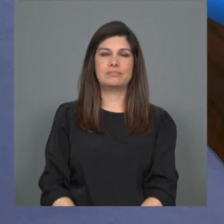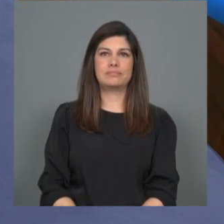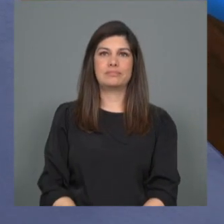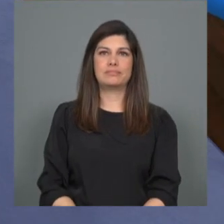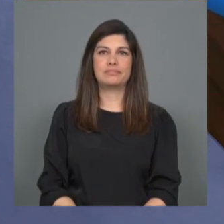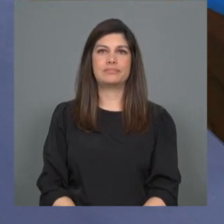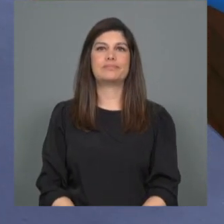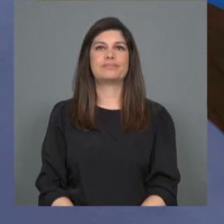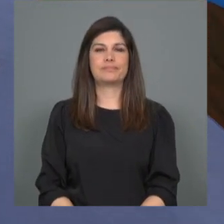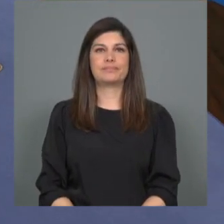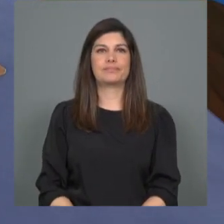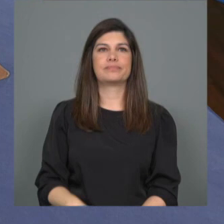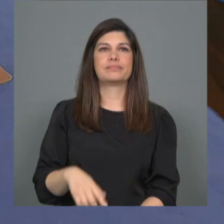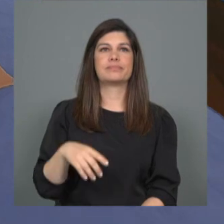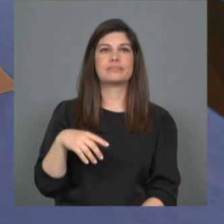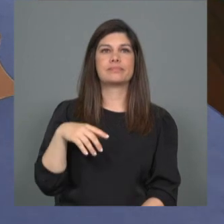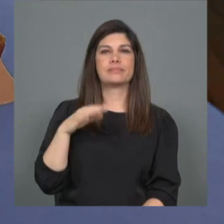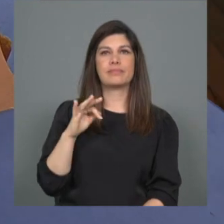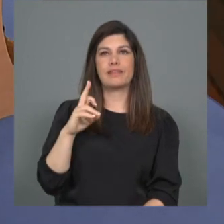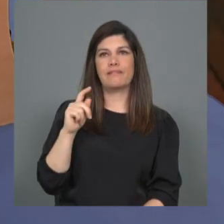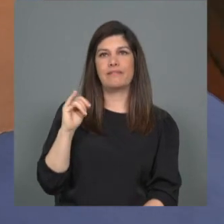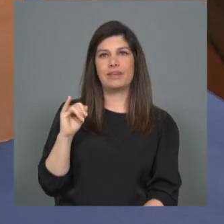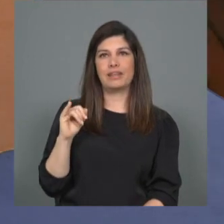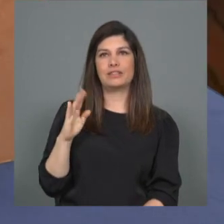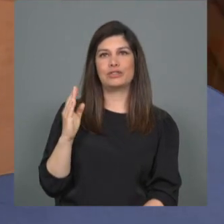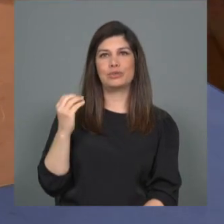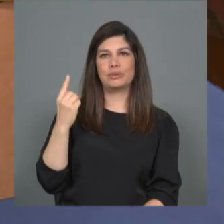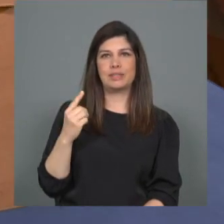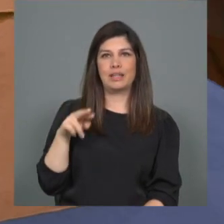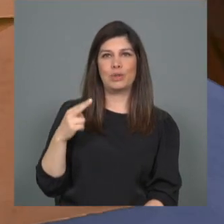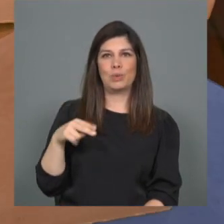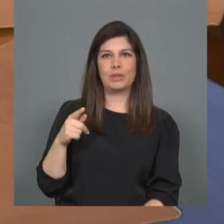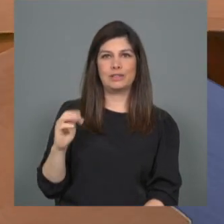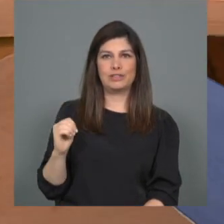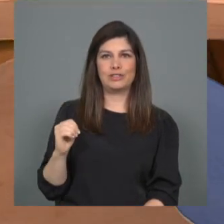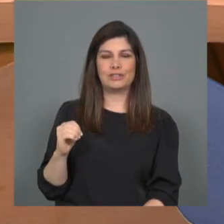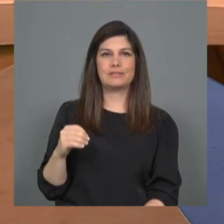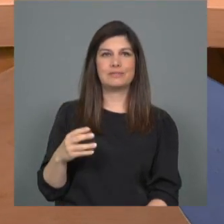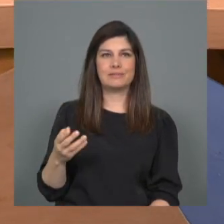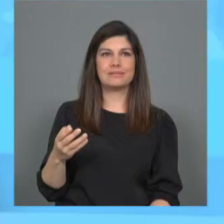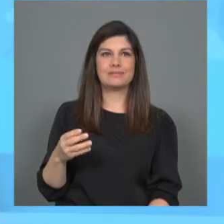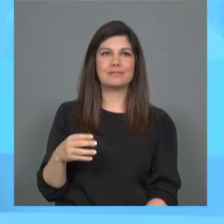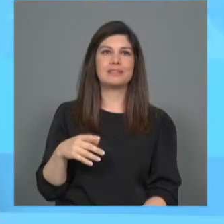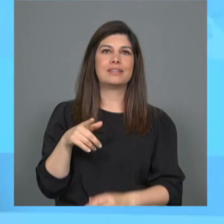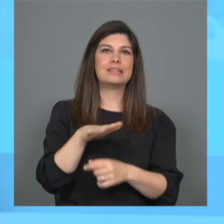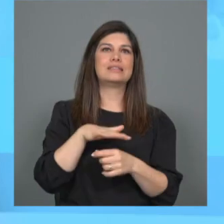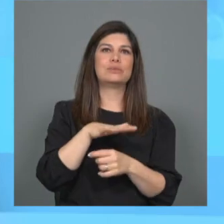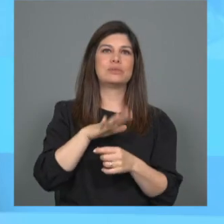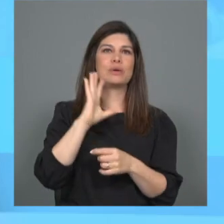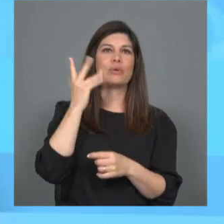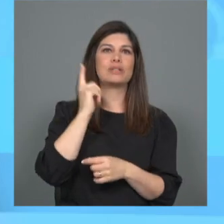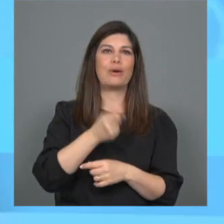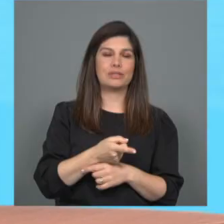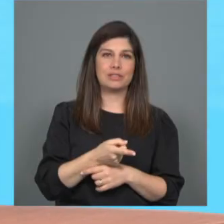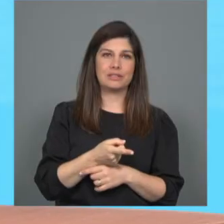Frei José Nunes, que discurso é este? Em que circunstância aconteceu? Acredito que não tenha sido nessas férias no estrangeiro, por parte